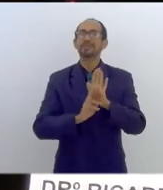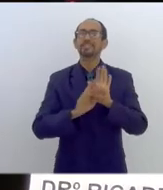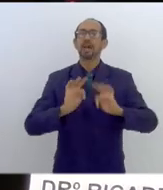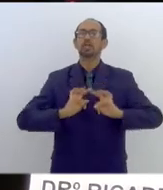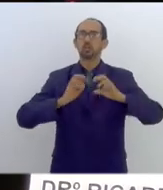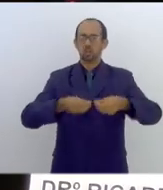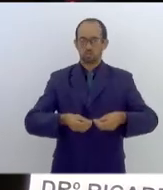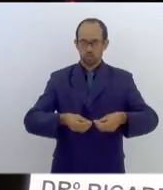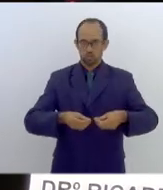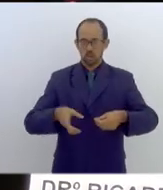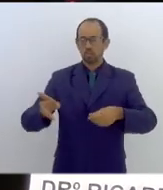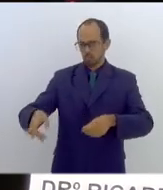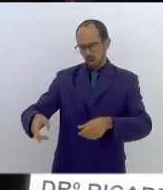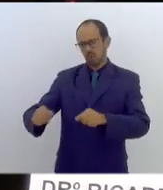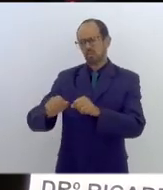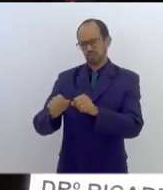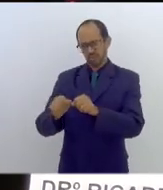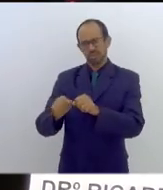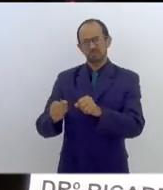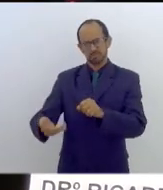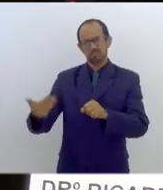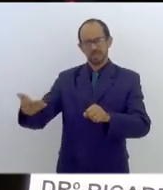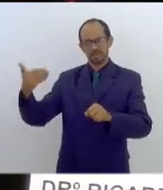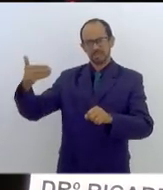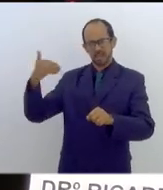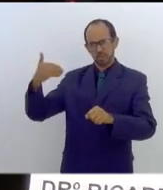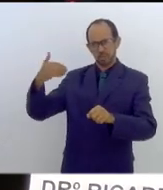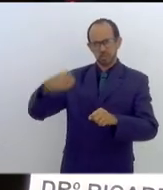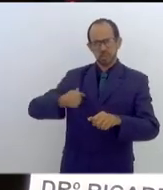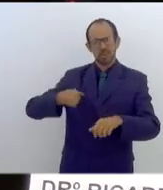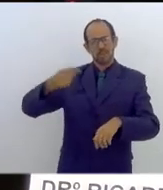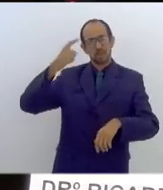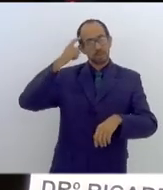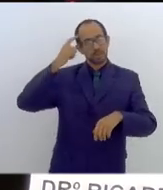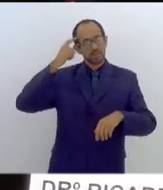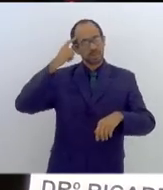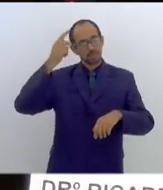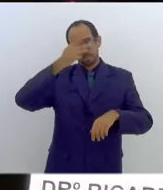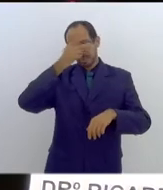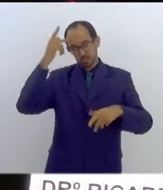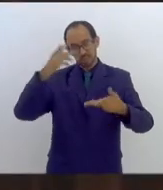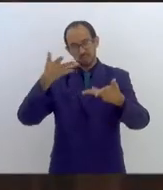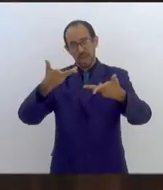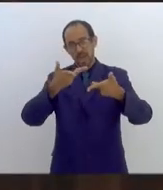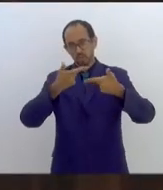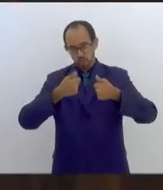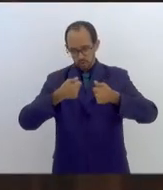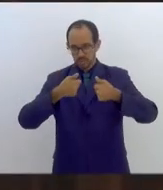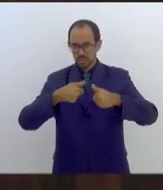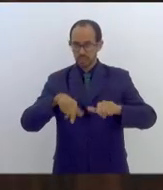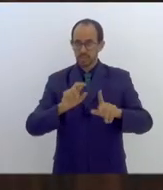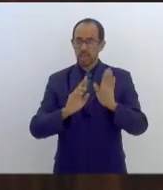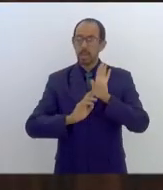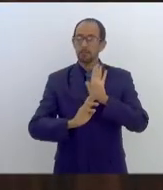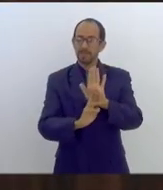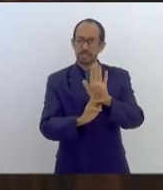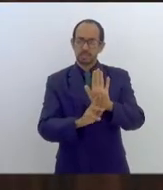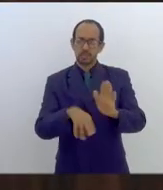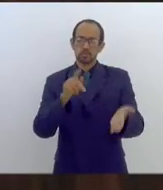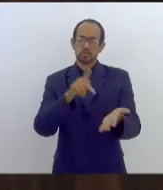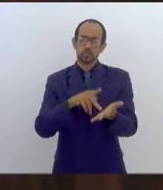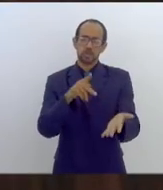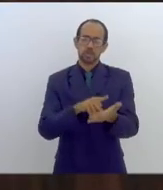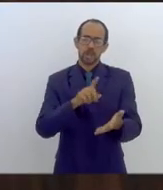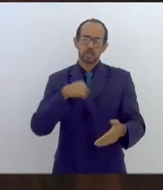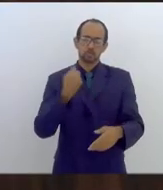em relação aos demais Como já disse aqui na A outra tá pensando pessoas maravilhosas que realmente representam muito